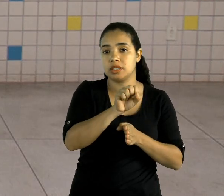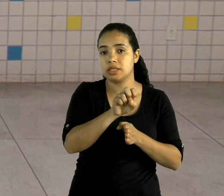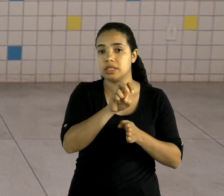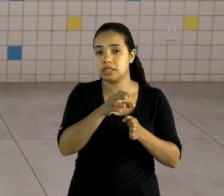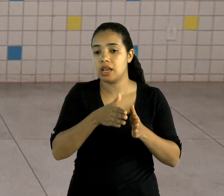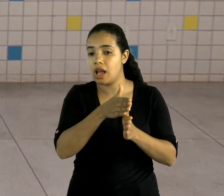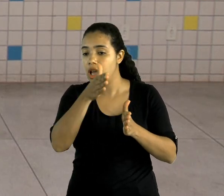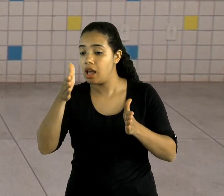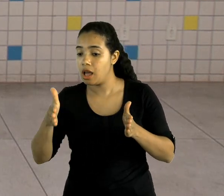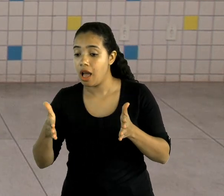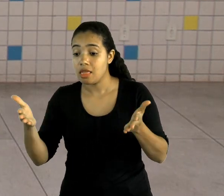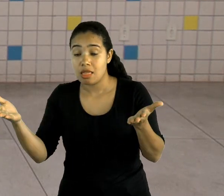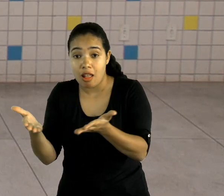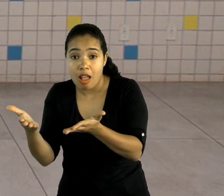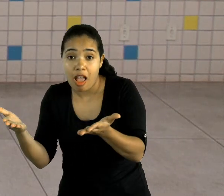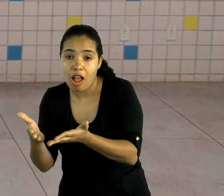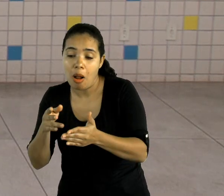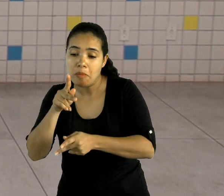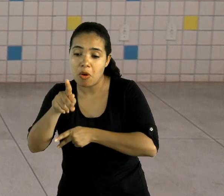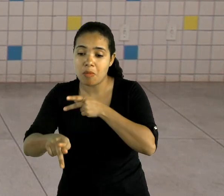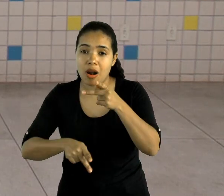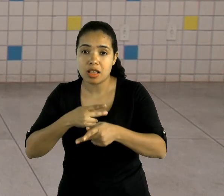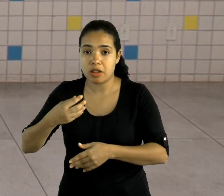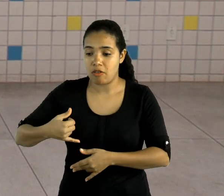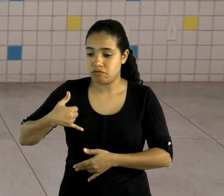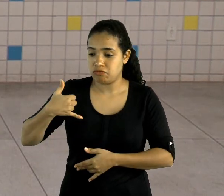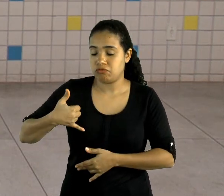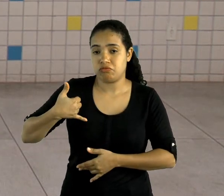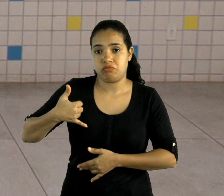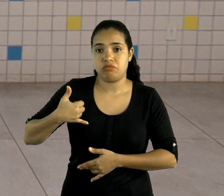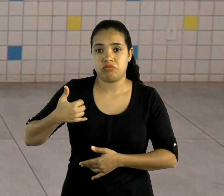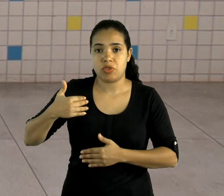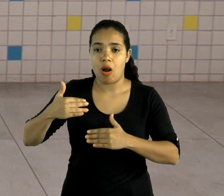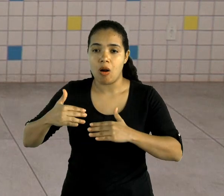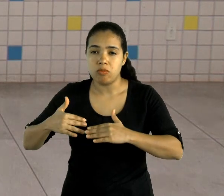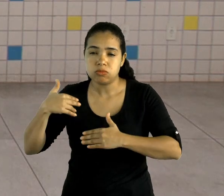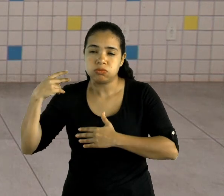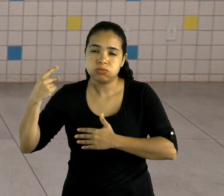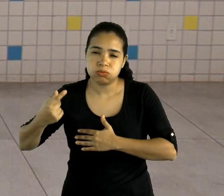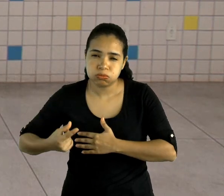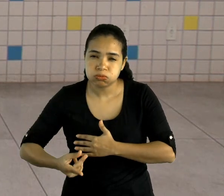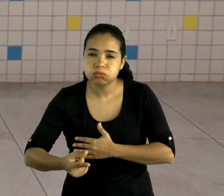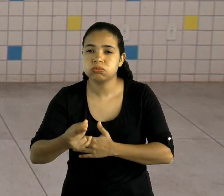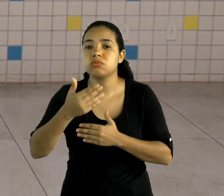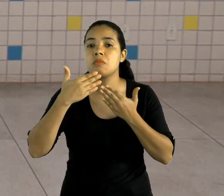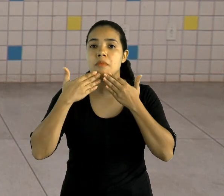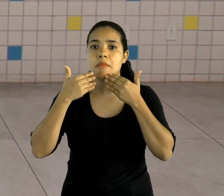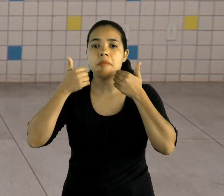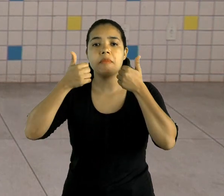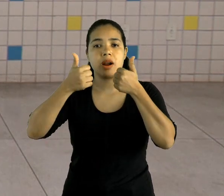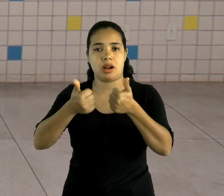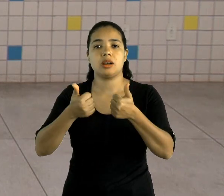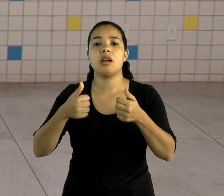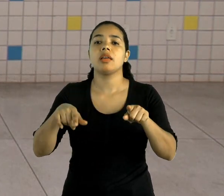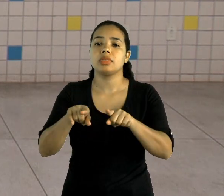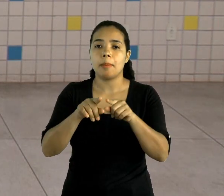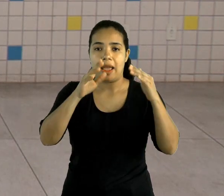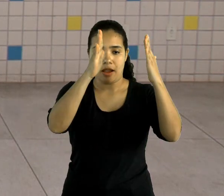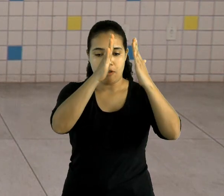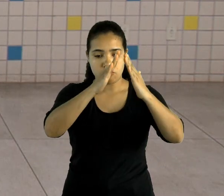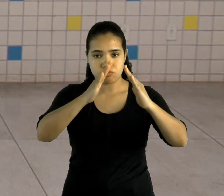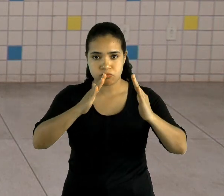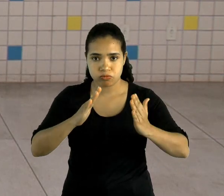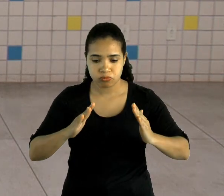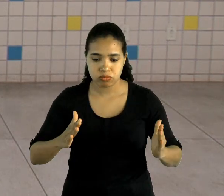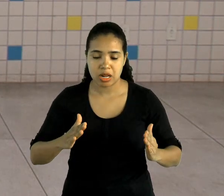está vivendo mais, significa também que está vivendo melhor. Bem como nós vimos sobre a pirâmide etária e as